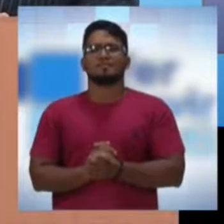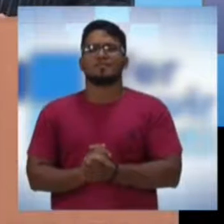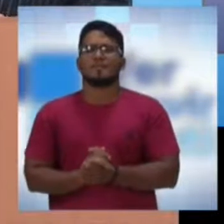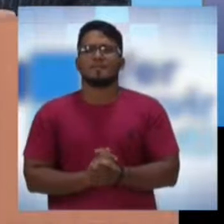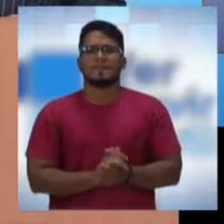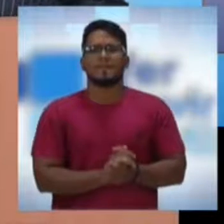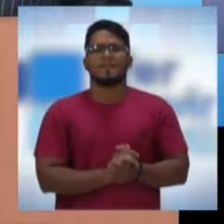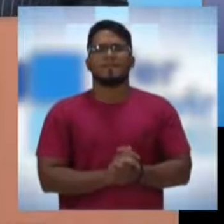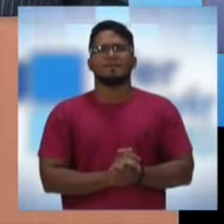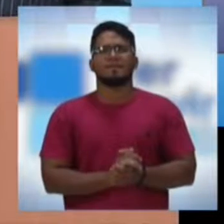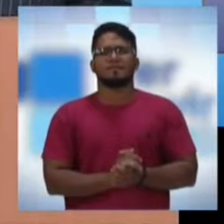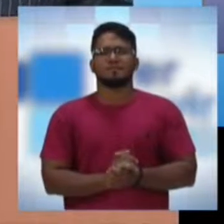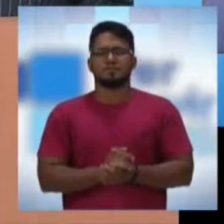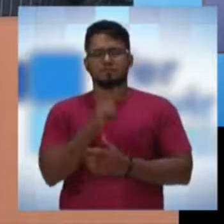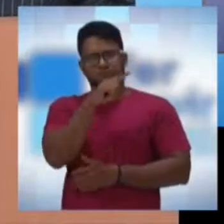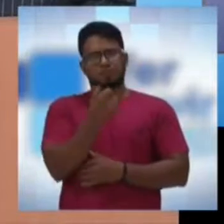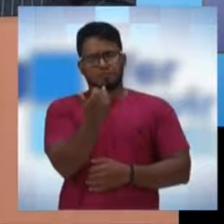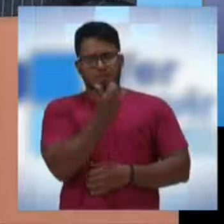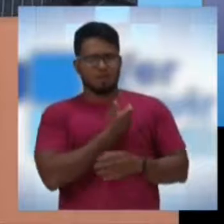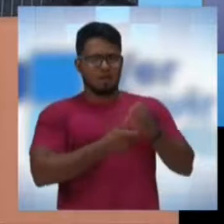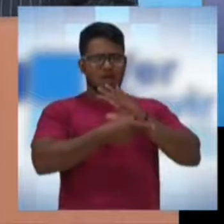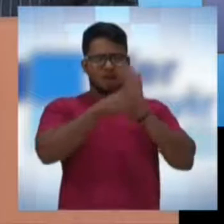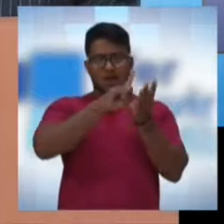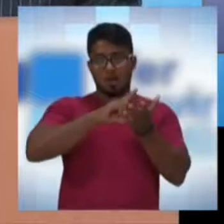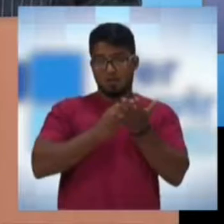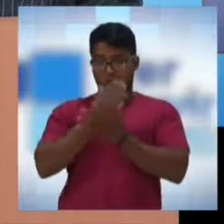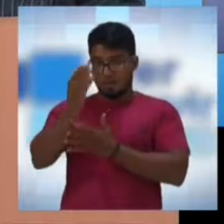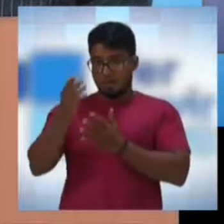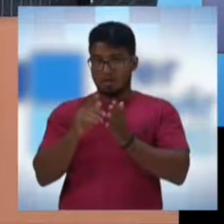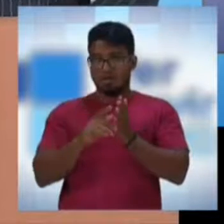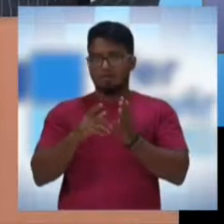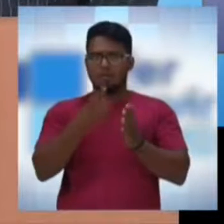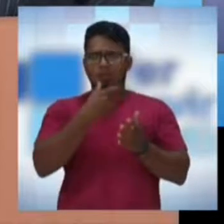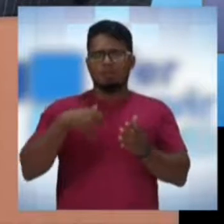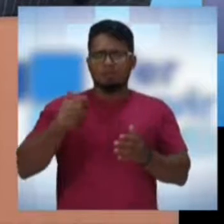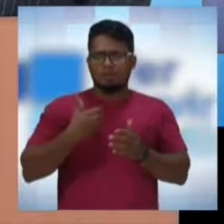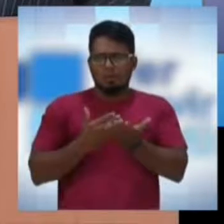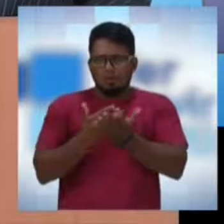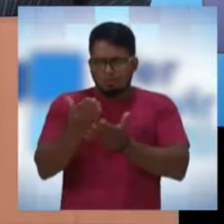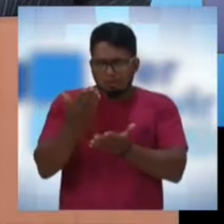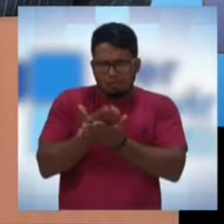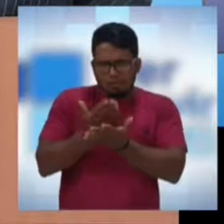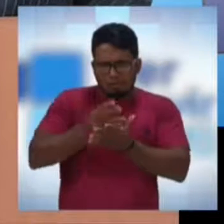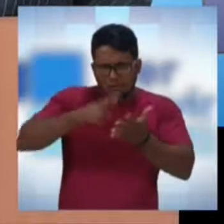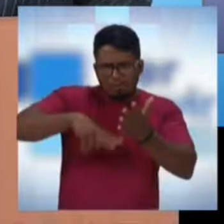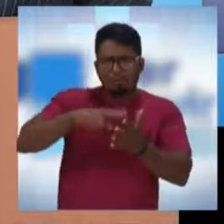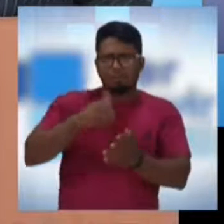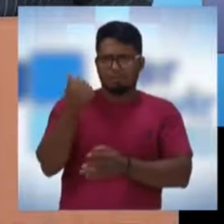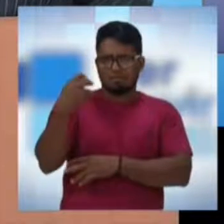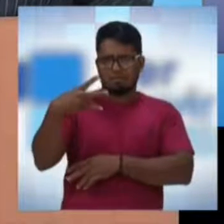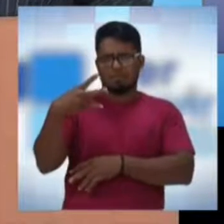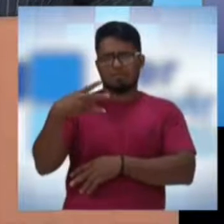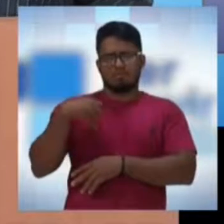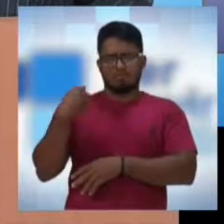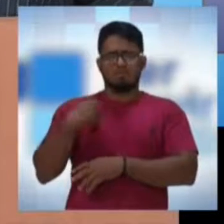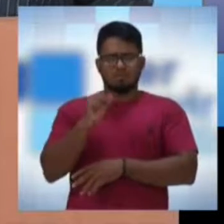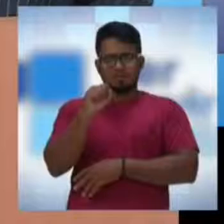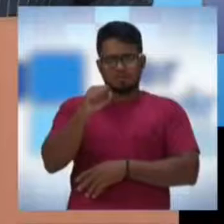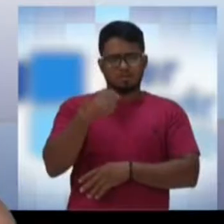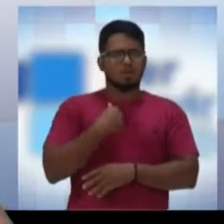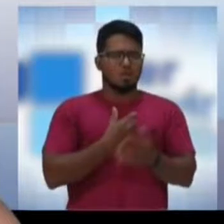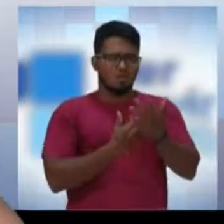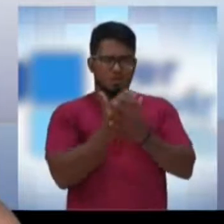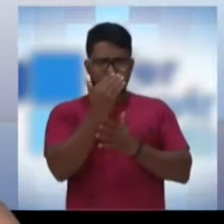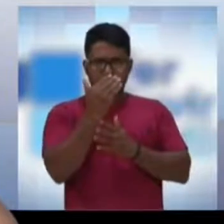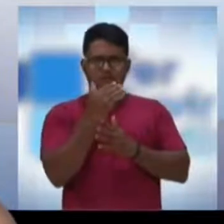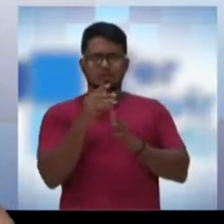Aí você me falou aqui antes da gente começar que foi alfabetizada com 13 anos de idade. Exatamente. Comecei